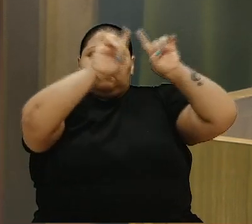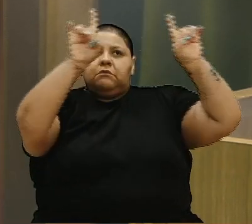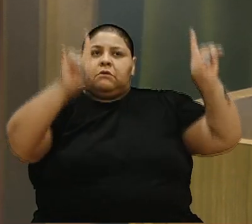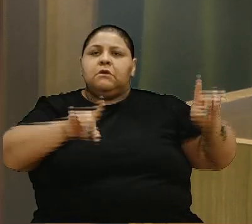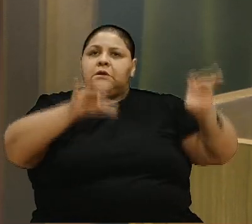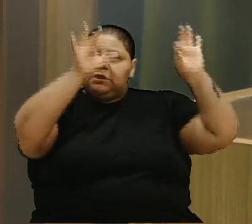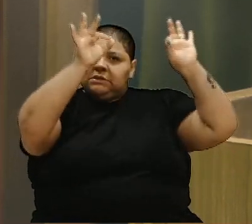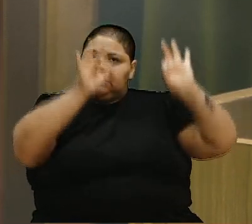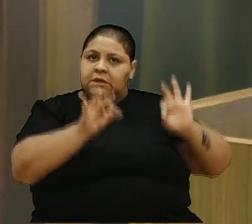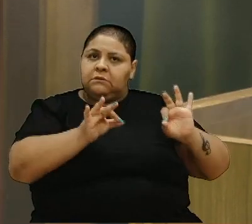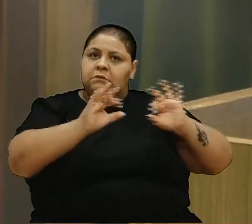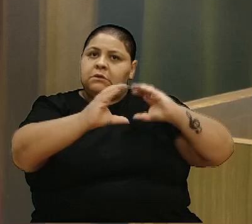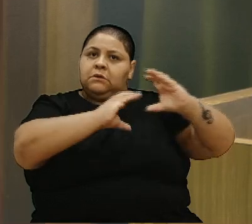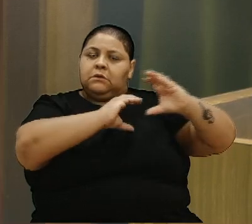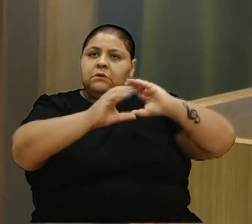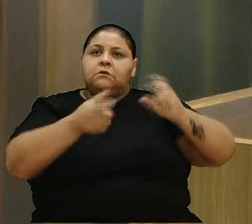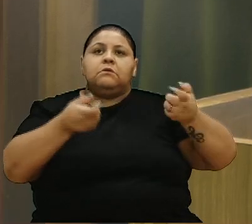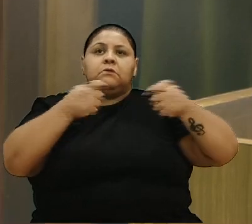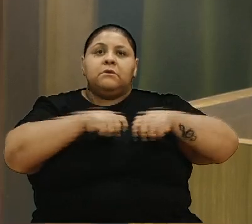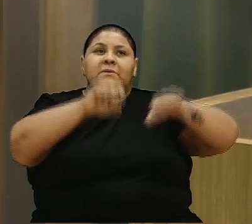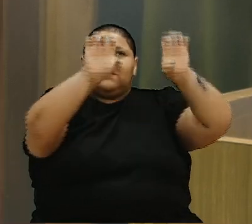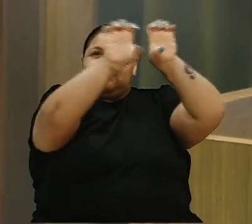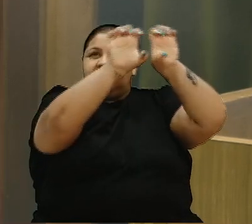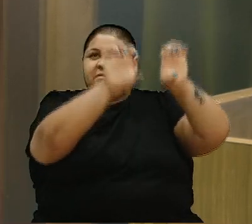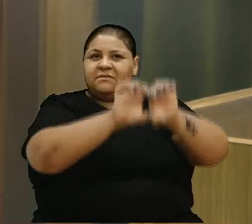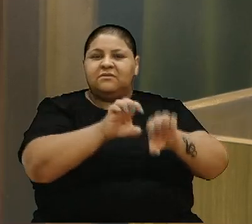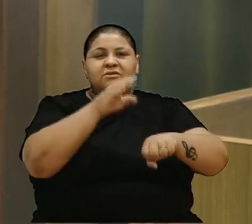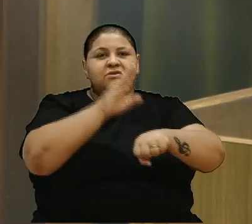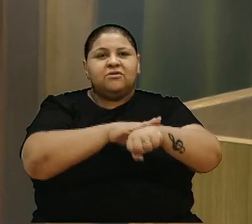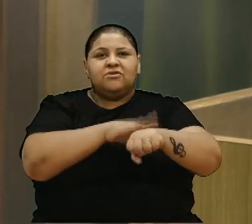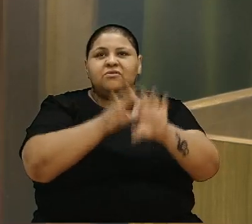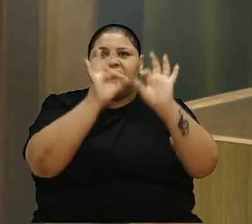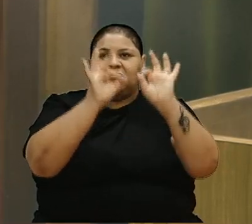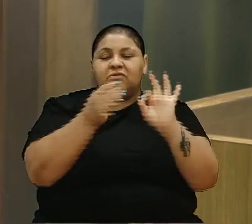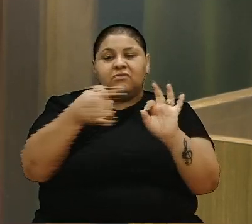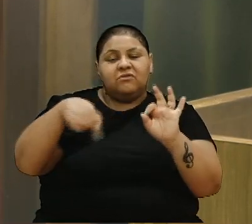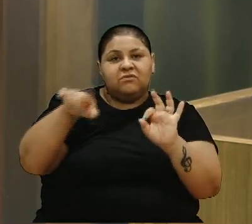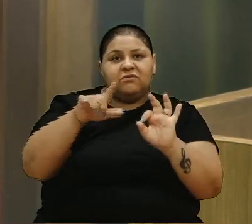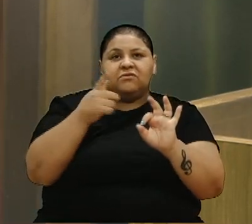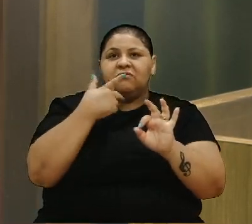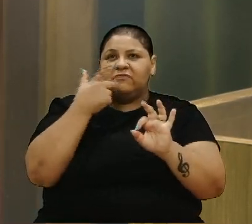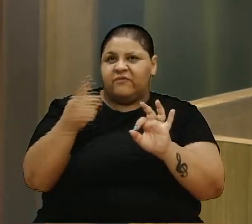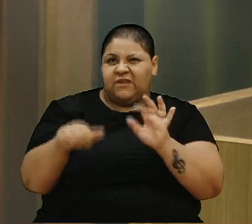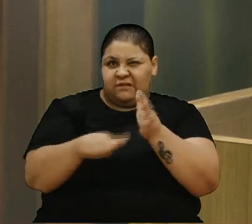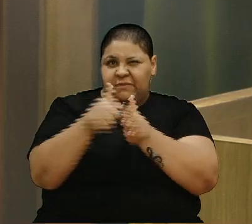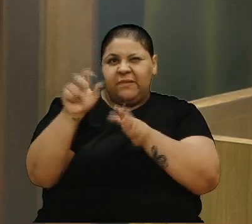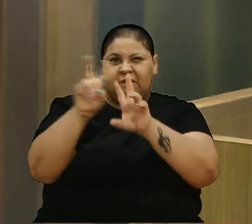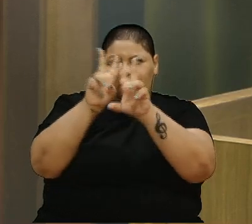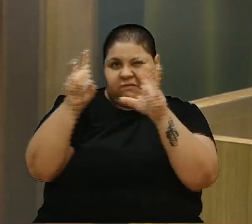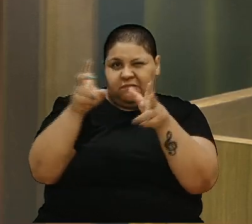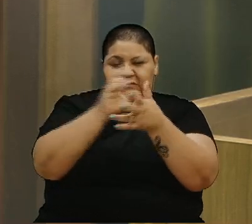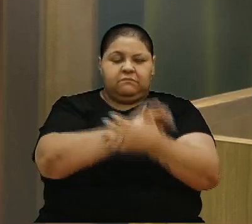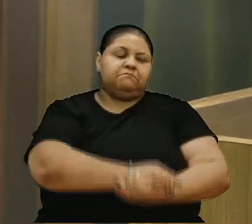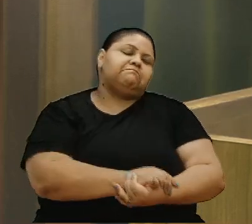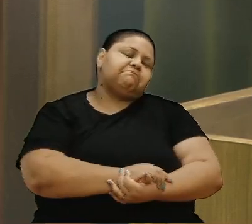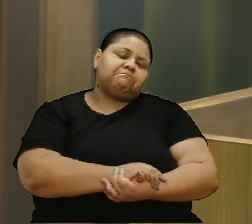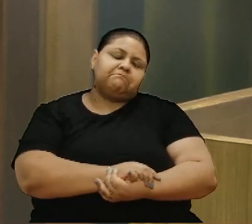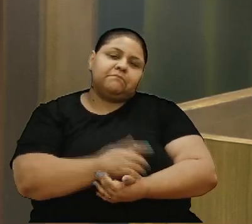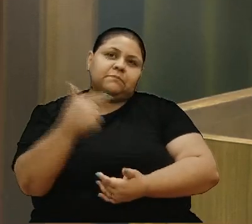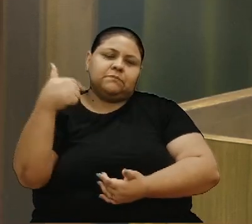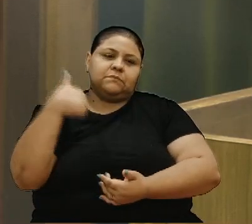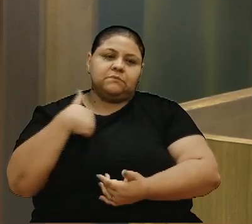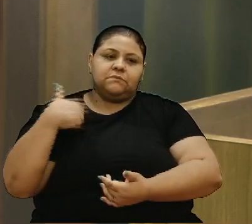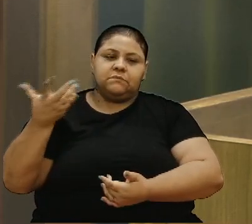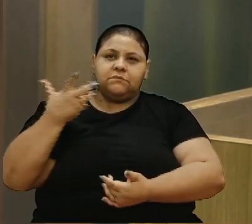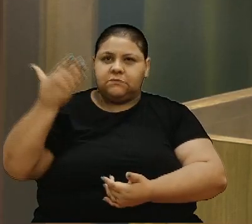de comunicação, vai precisar de estrutura e, no momento oportuno, nós falaremos sobre esse assunto. Ainda, eu quero